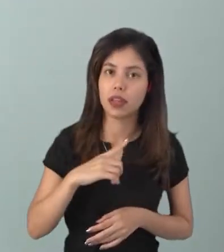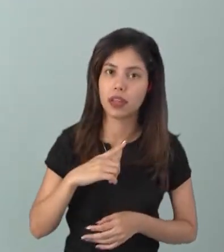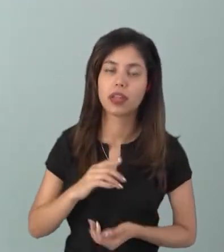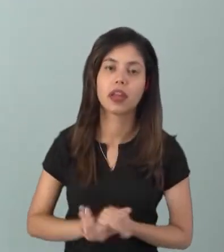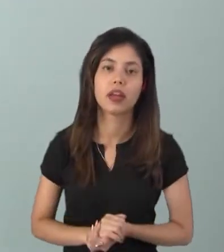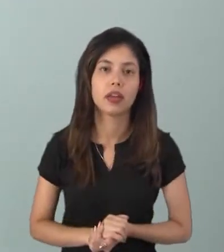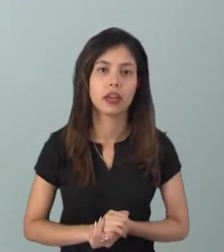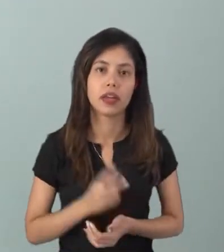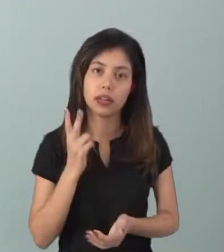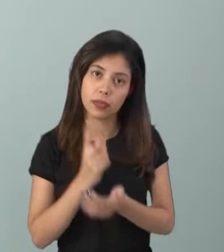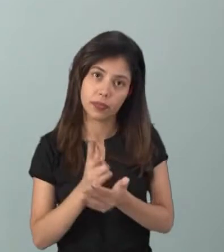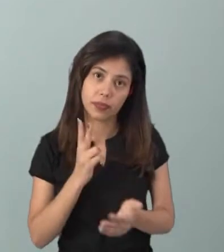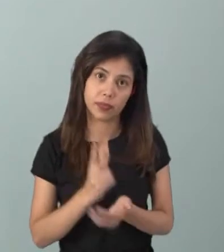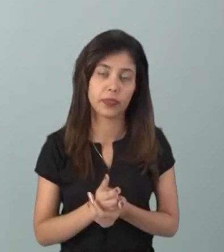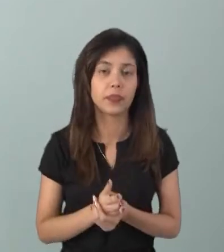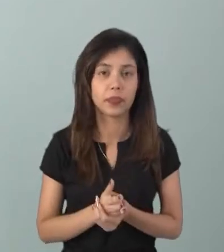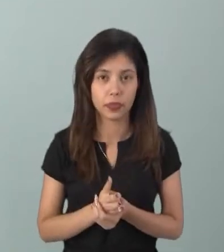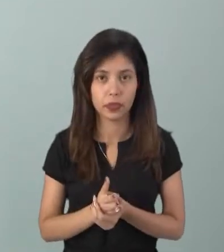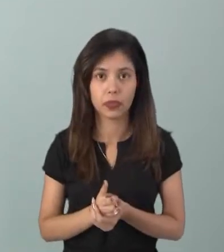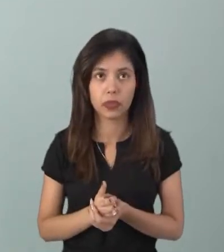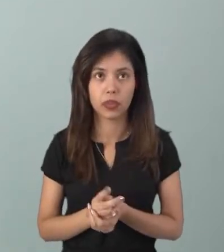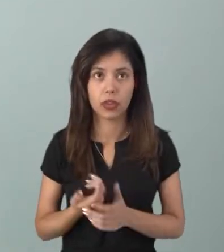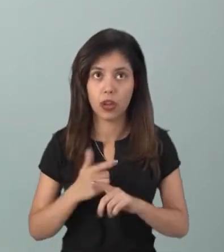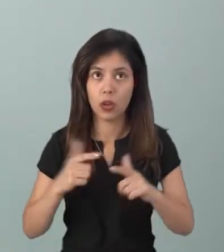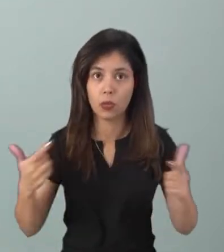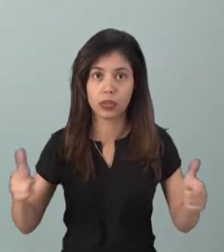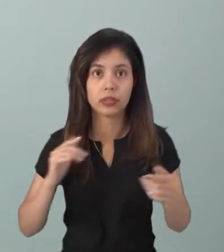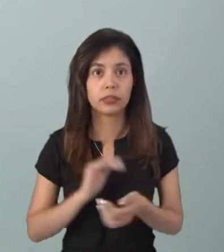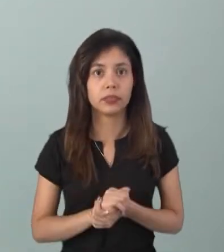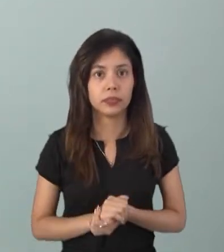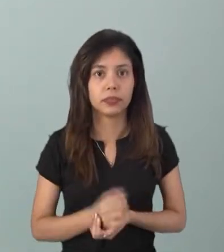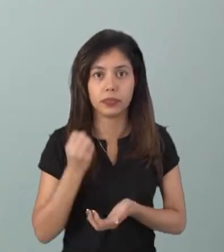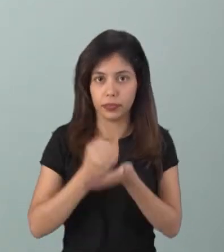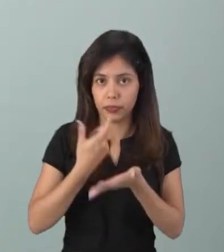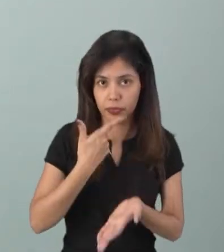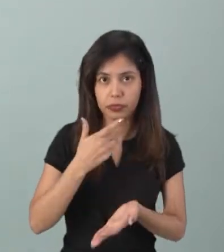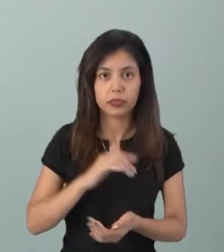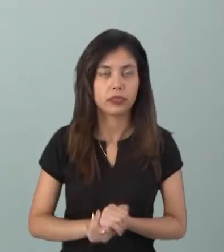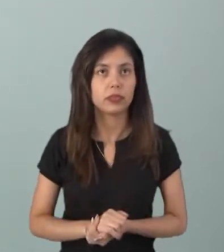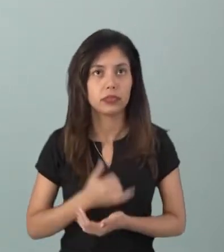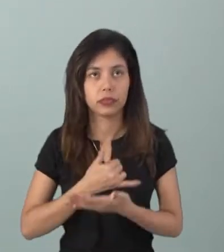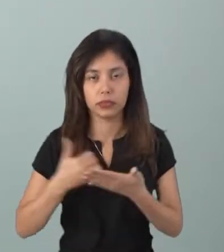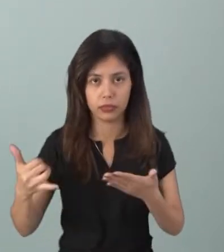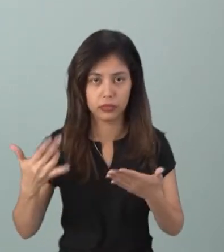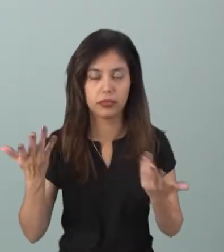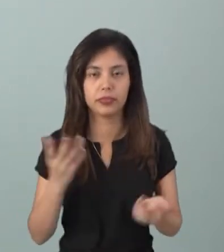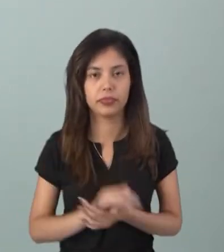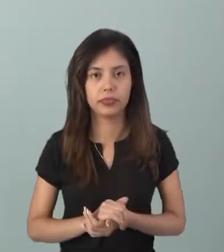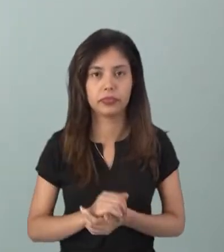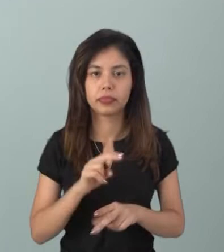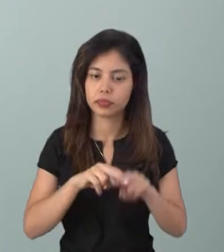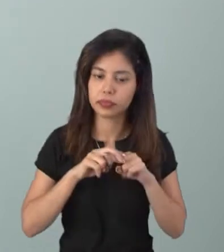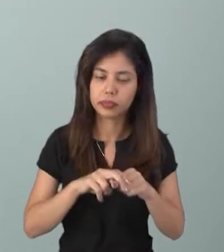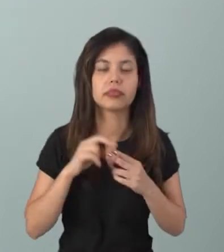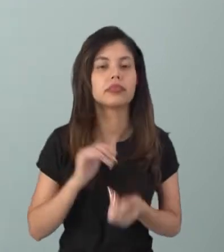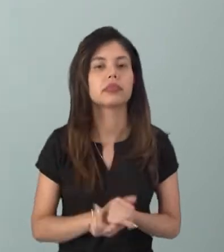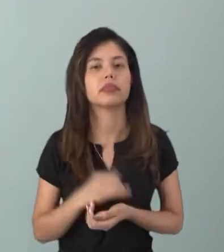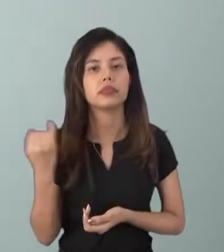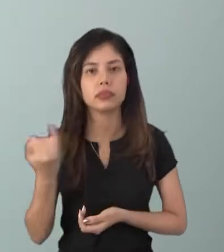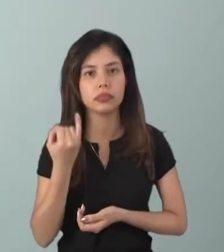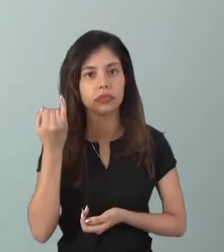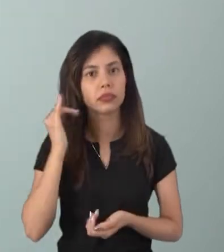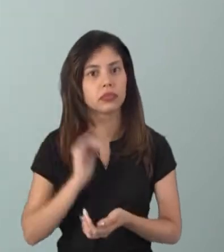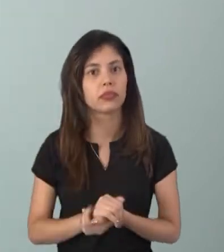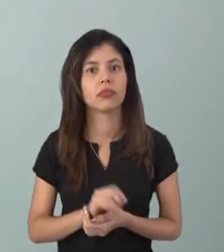a necessidade de sempre estar aumentando a dosagem desse tipo de drogas, né? Por isso é importante que a gente não